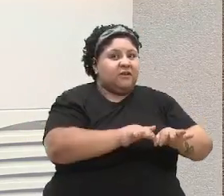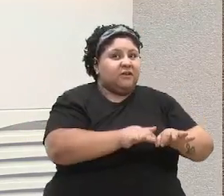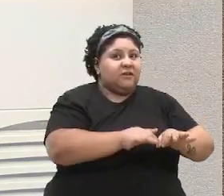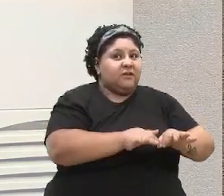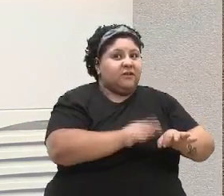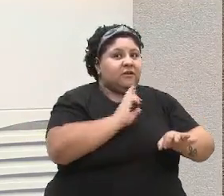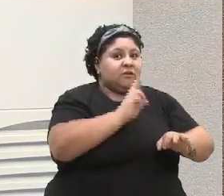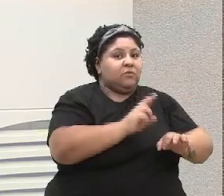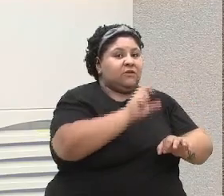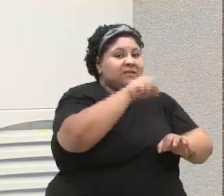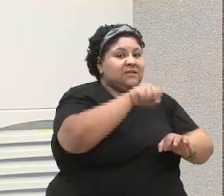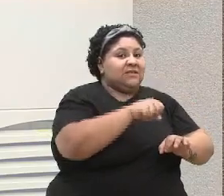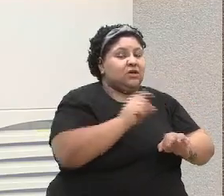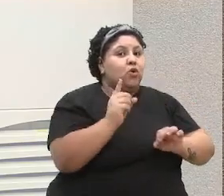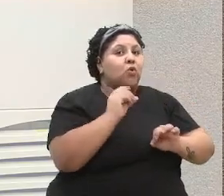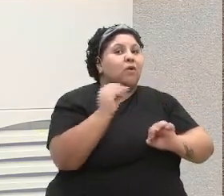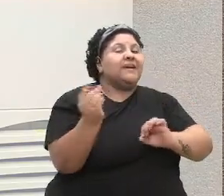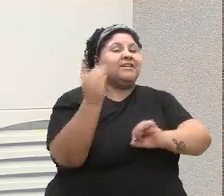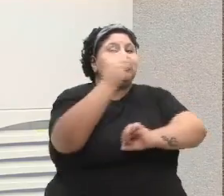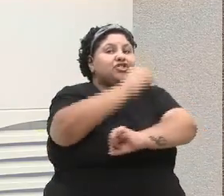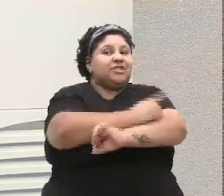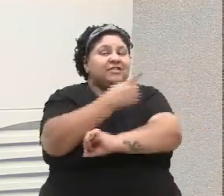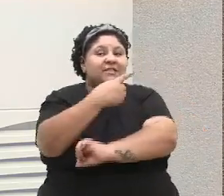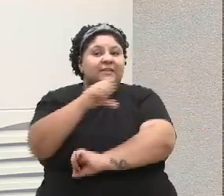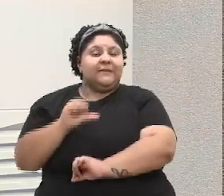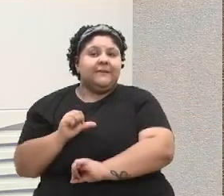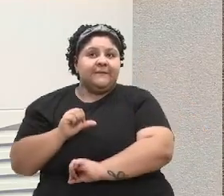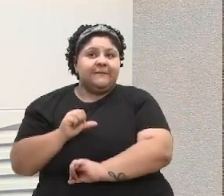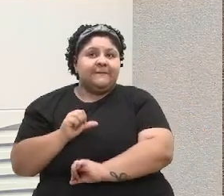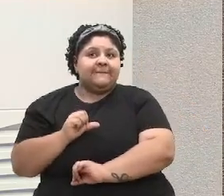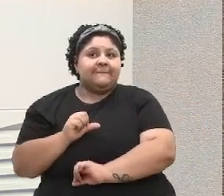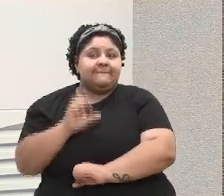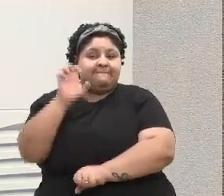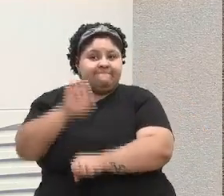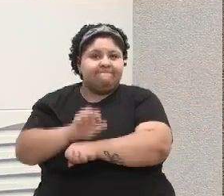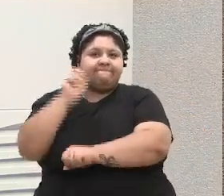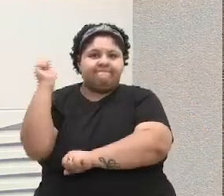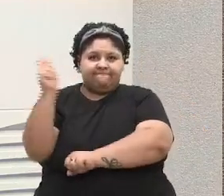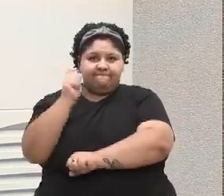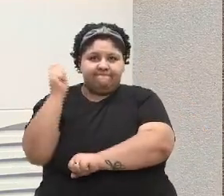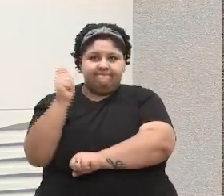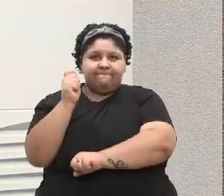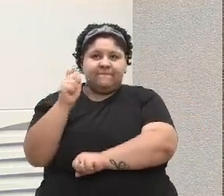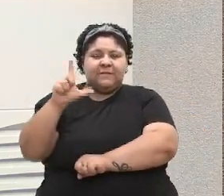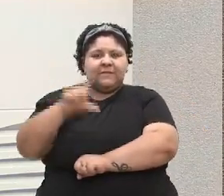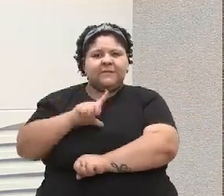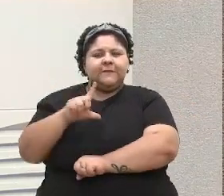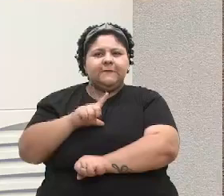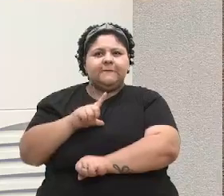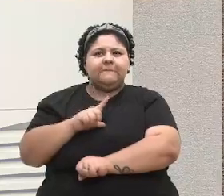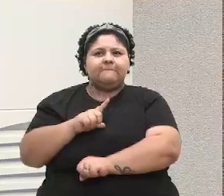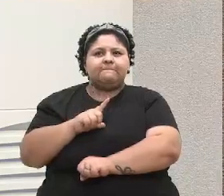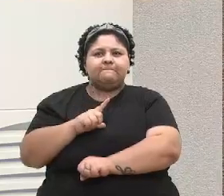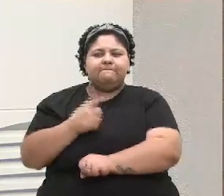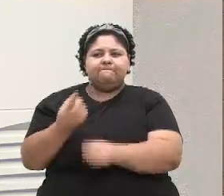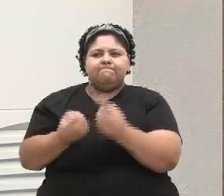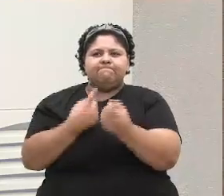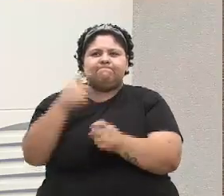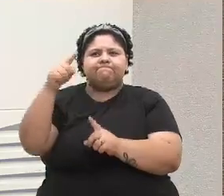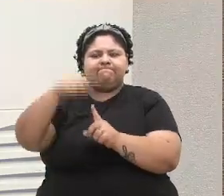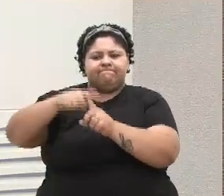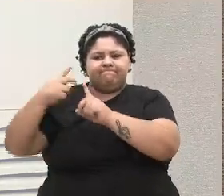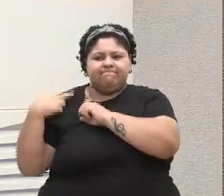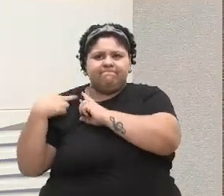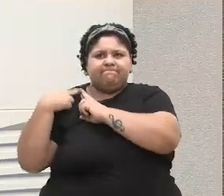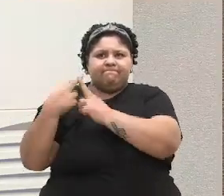positiva, qual seria a data? 19. O Departamento Aeroportuário do Estado do Rio Grande do Sul, DAP, possui ainda algum tipo de